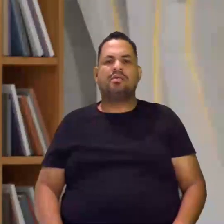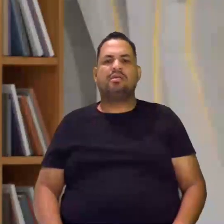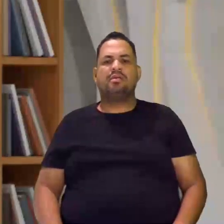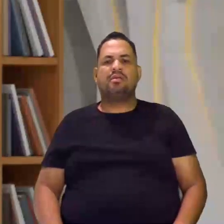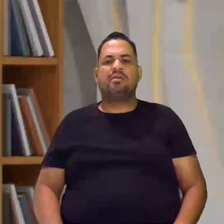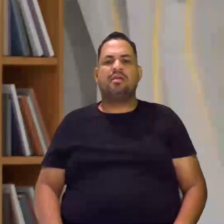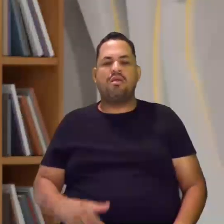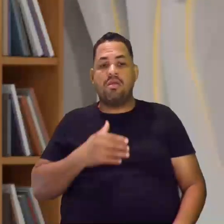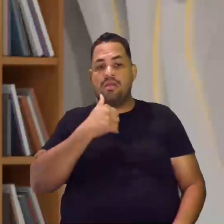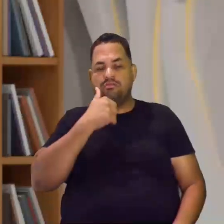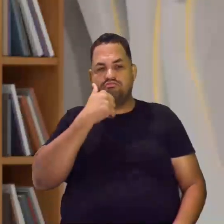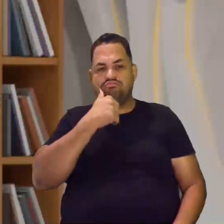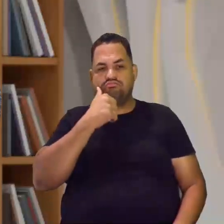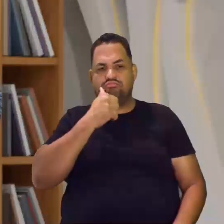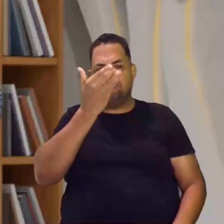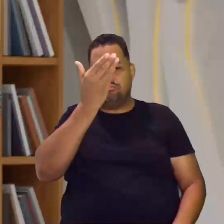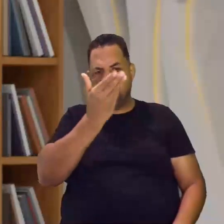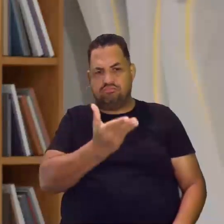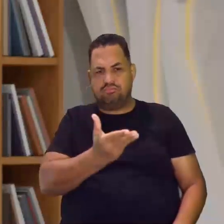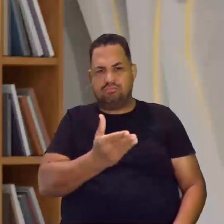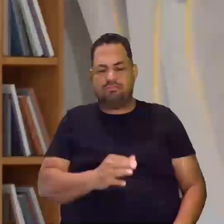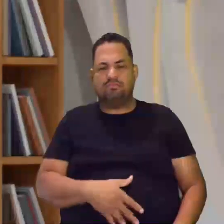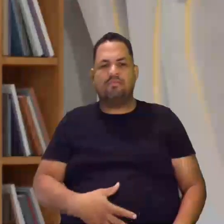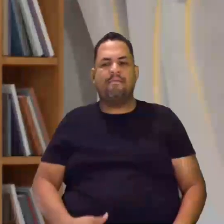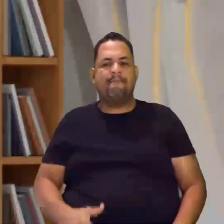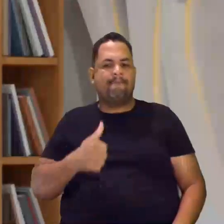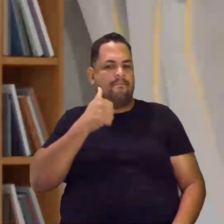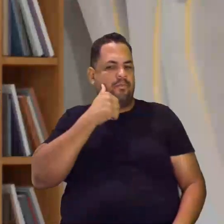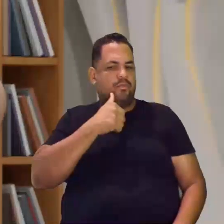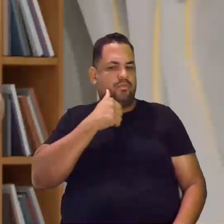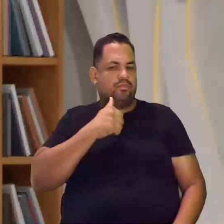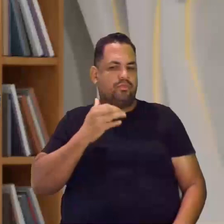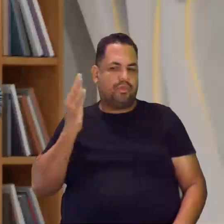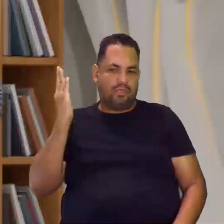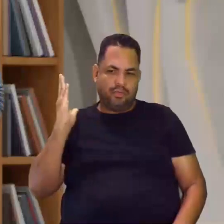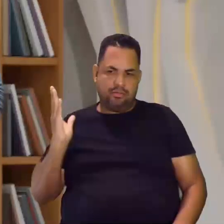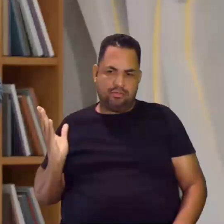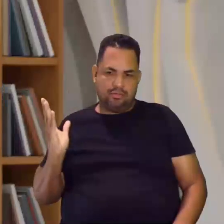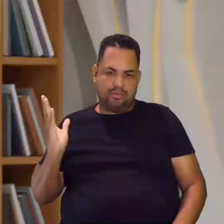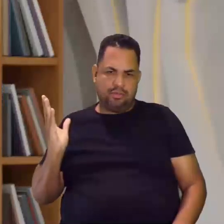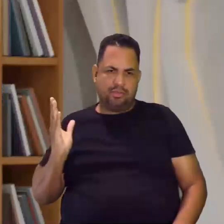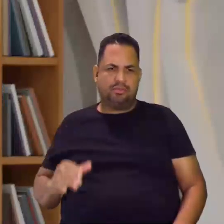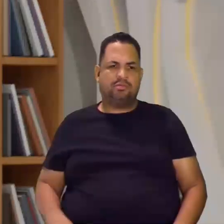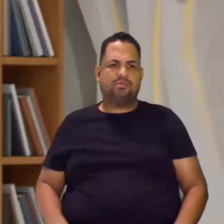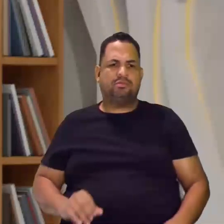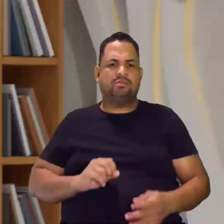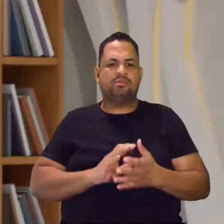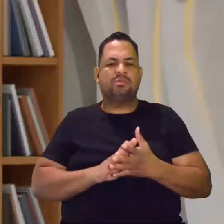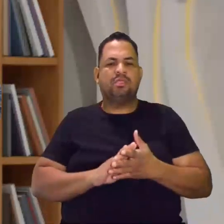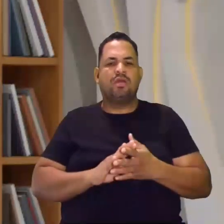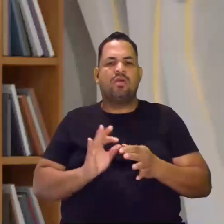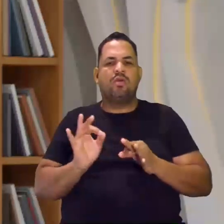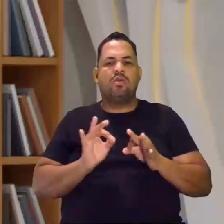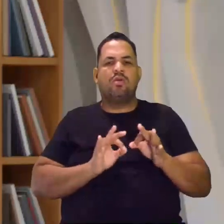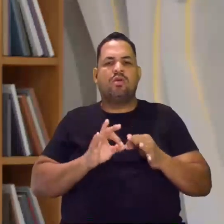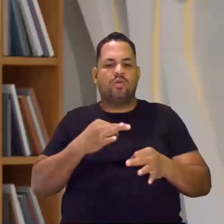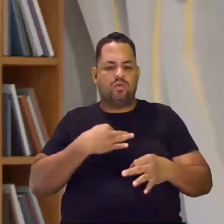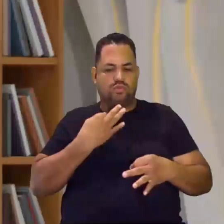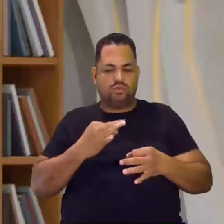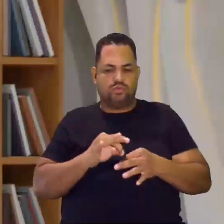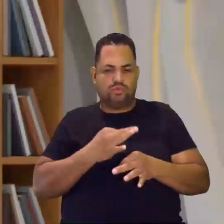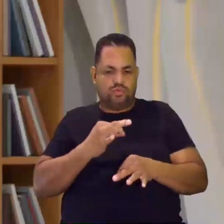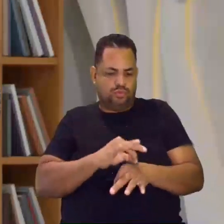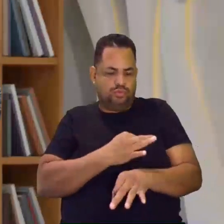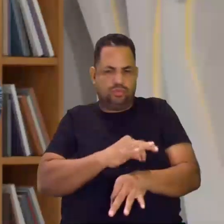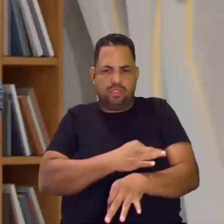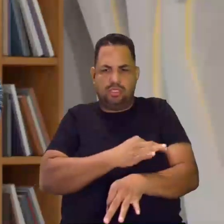Parks, ela foi uma mulher, né? Ela é uma costureira que ela se negou a dar o assento para